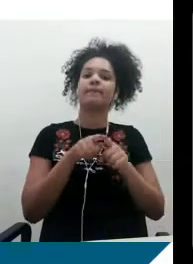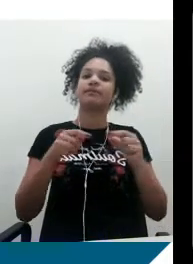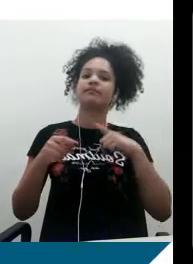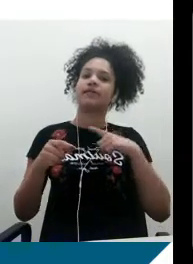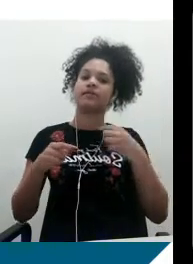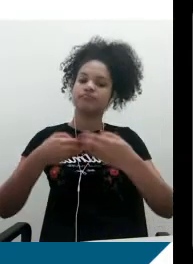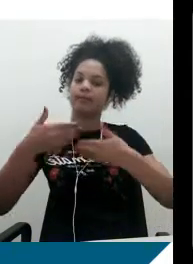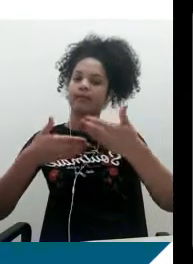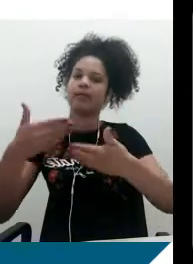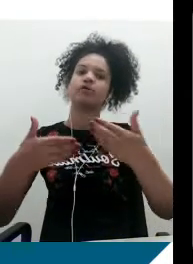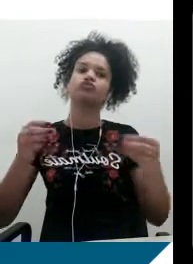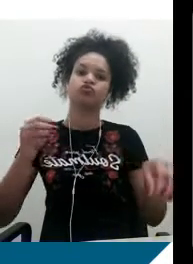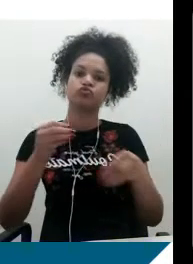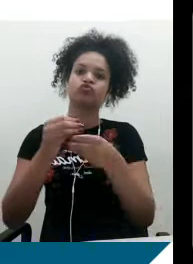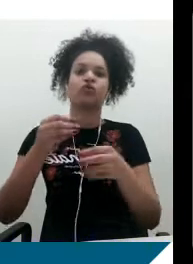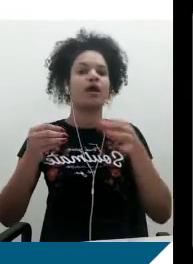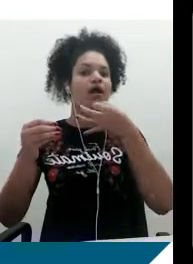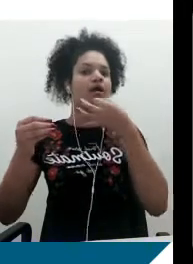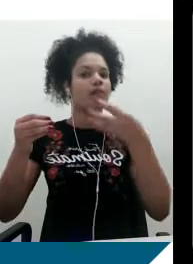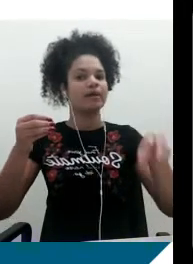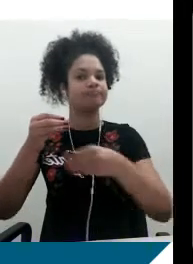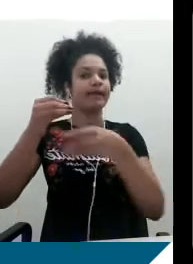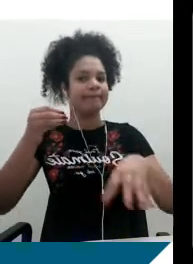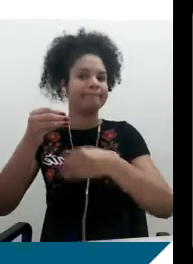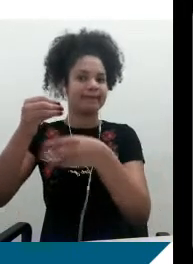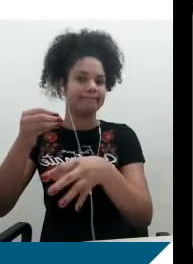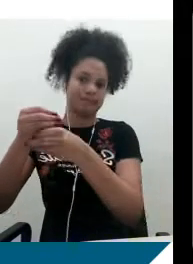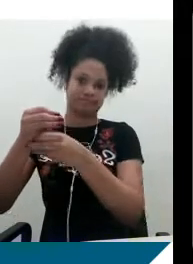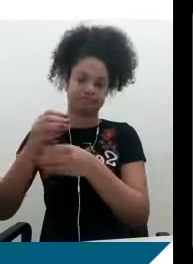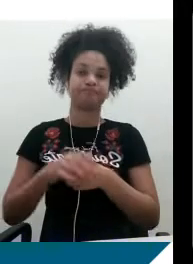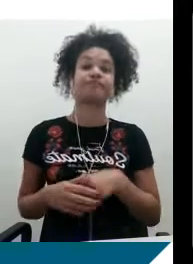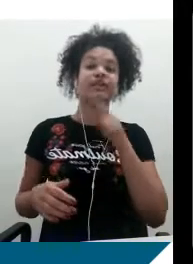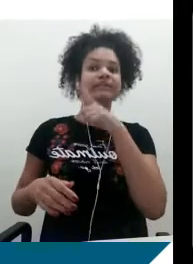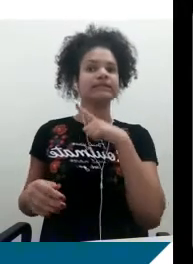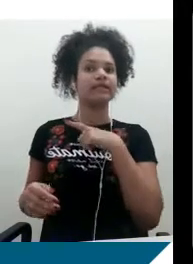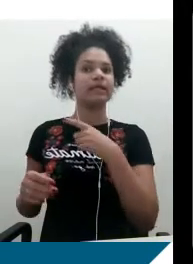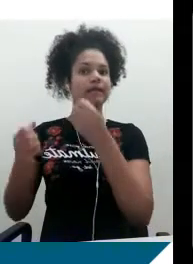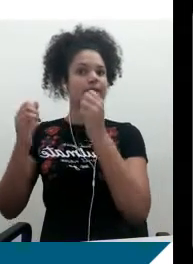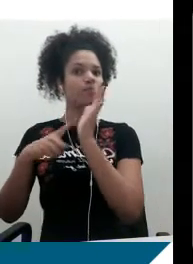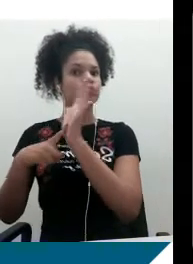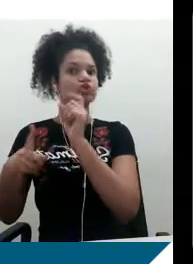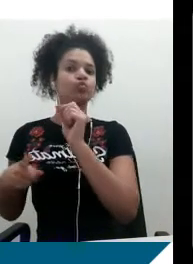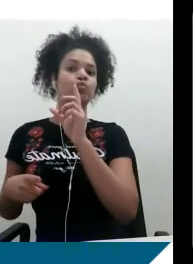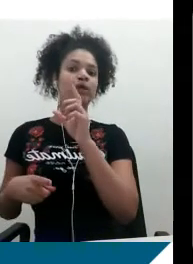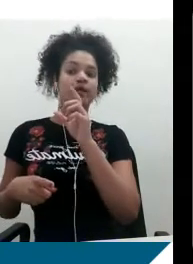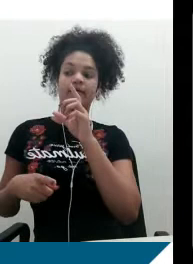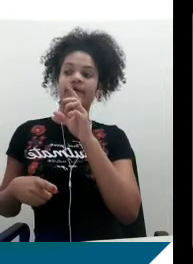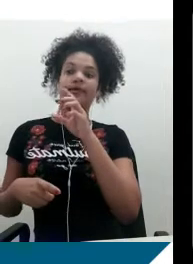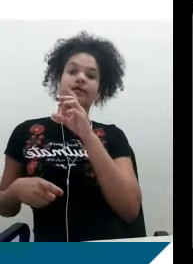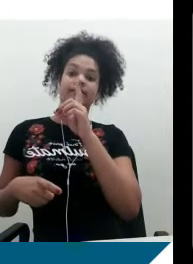com os argumentos. Nesse caso, eu tenho um tema que fala de manifestações populares, logo de direitos, e